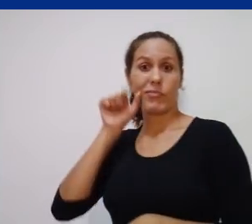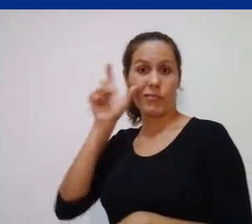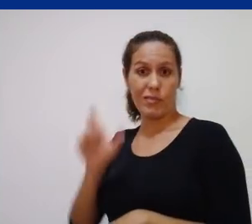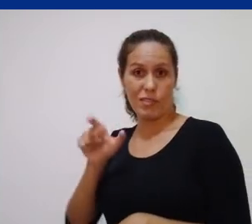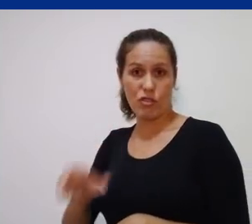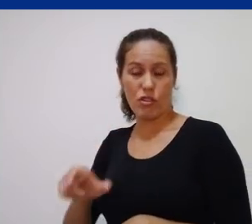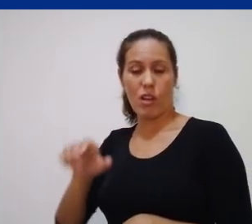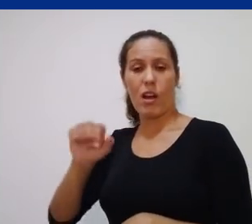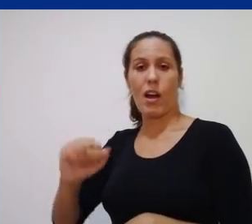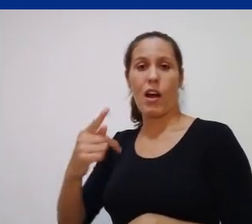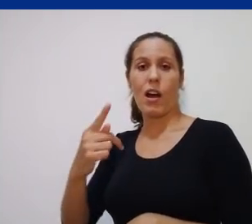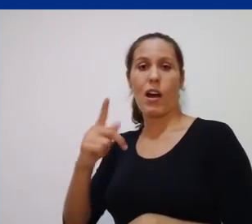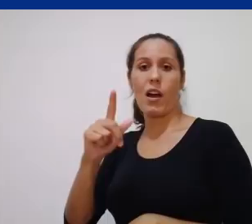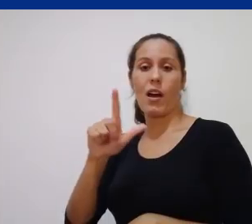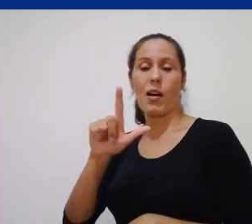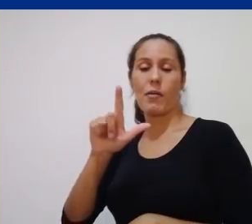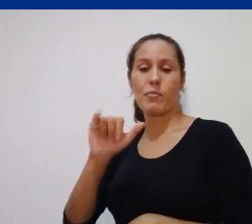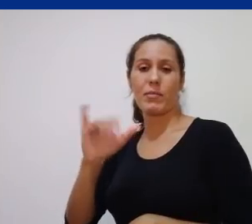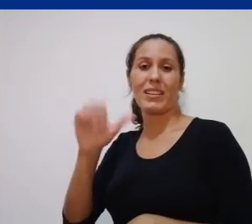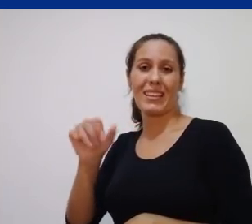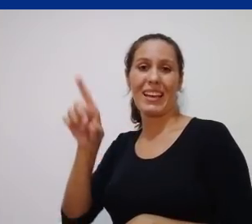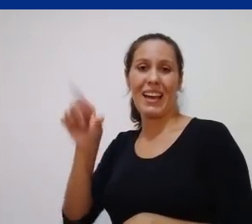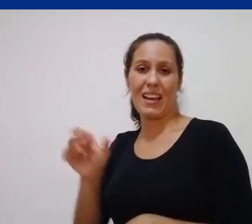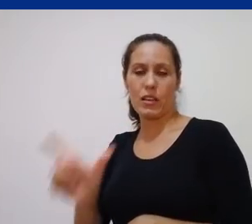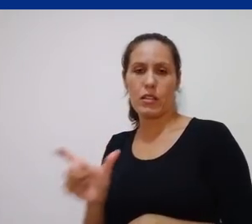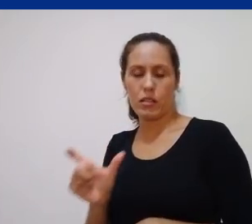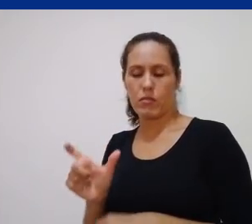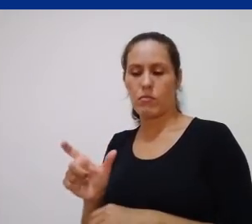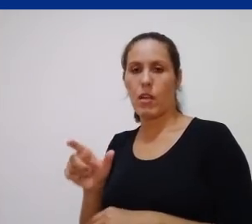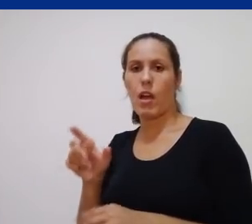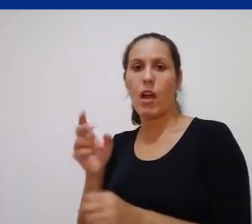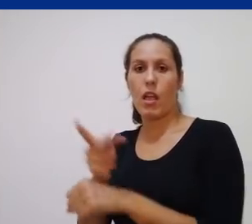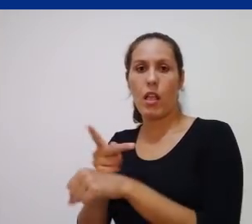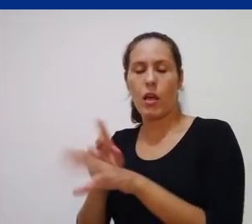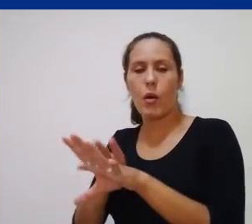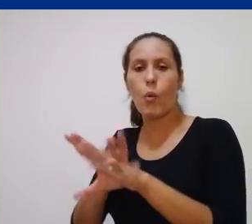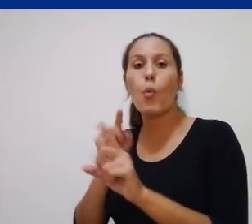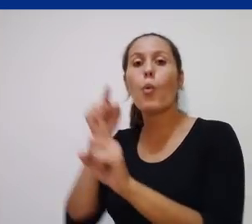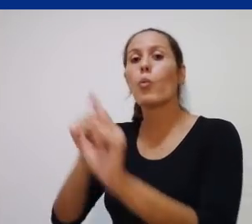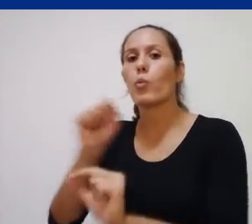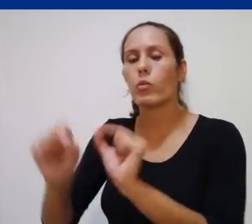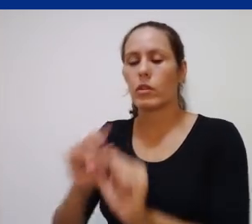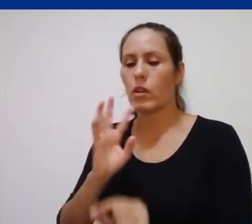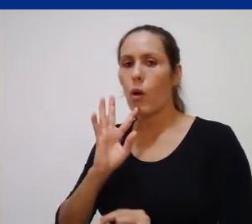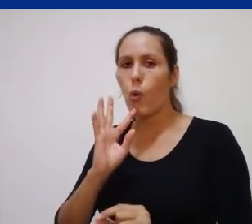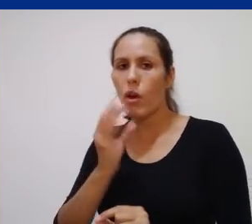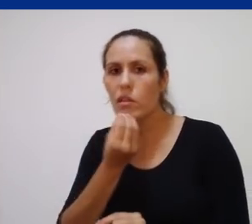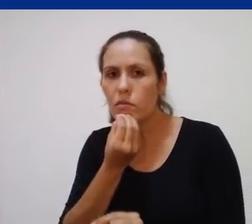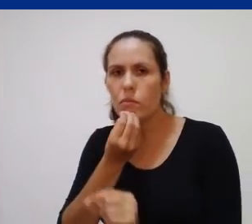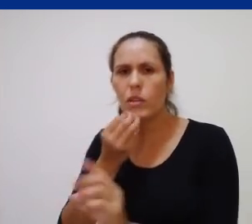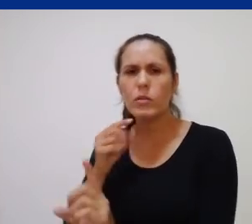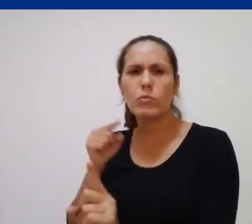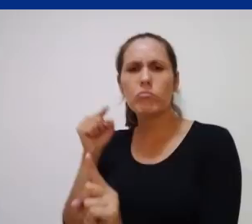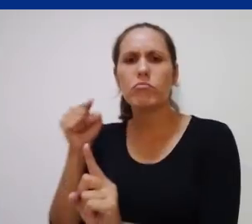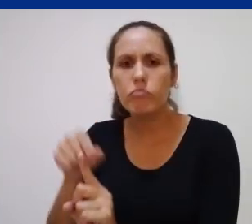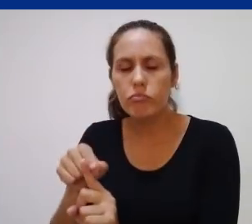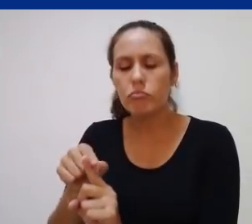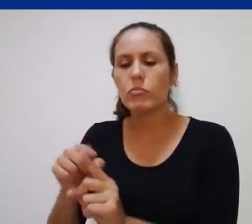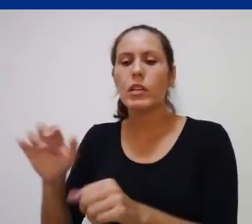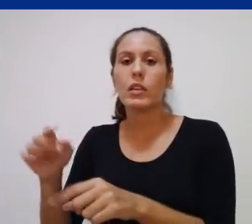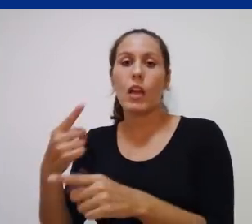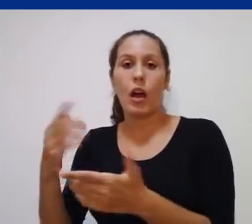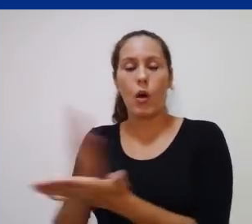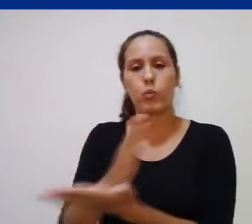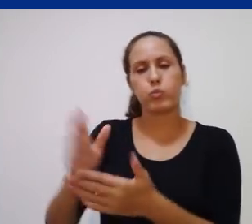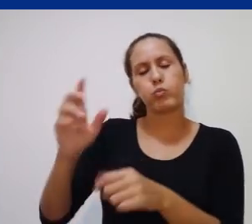Ela busca gerar conhecimento para a aplicação prática e dirigida a solução de problemas que contenham objetivos que